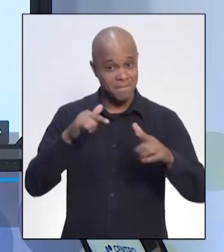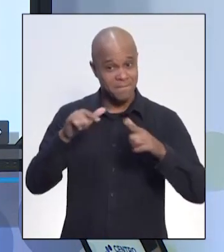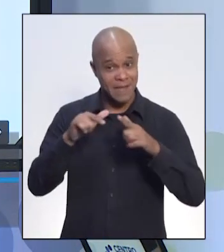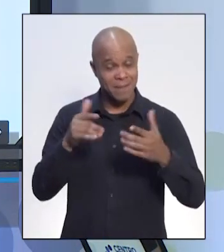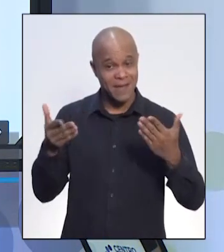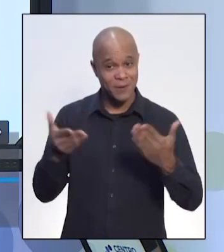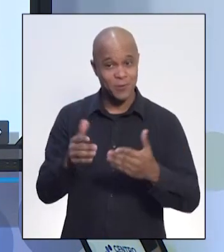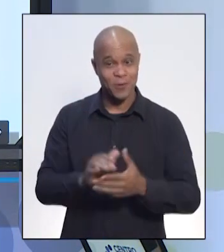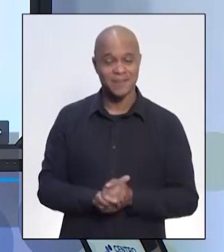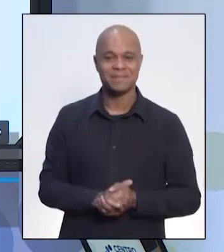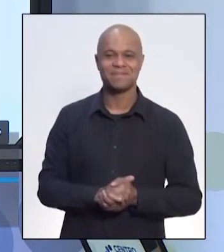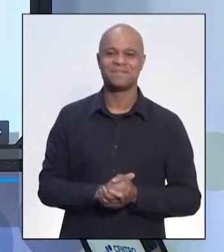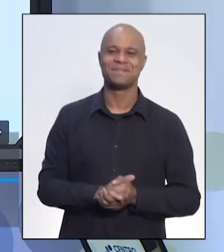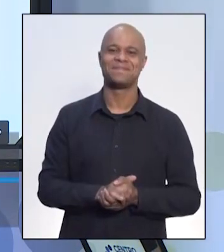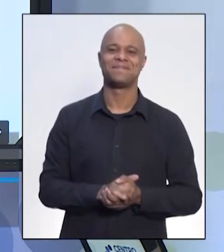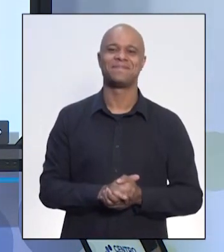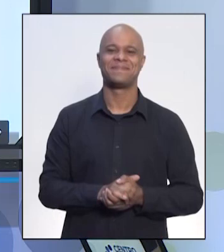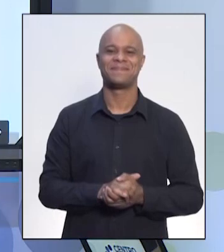para mim, item A.